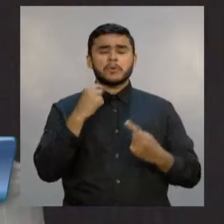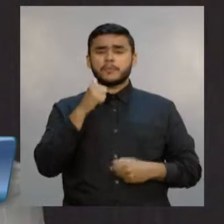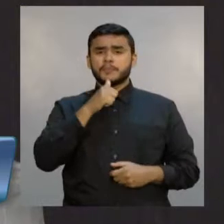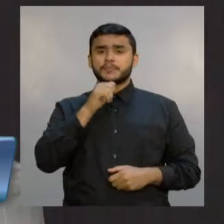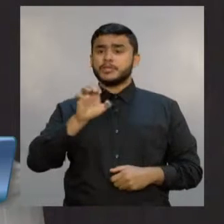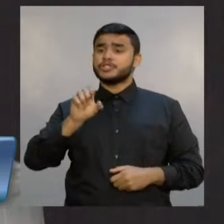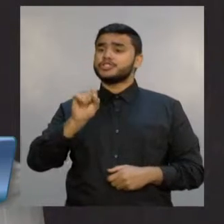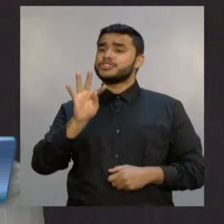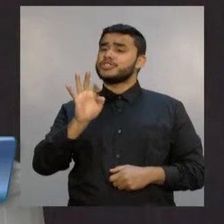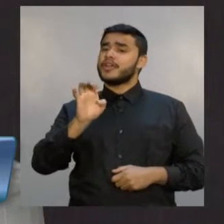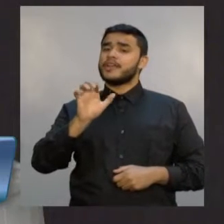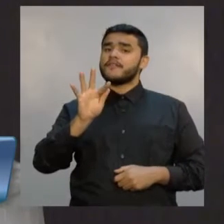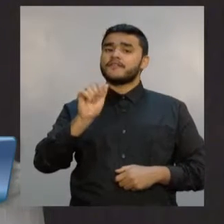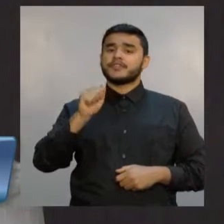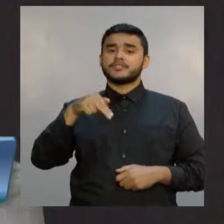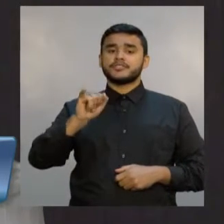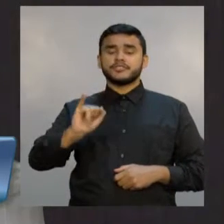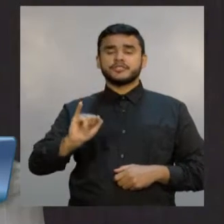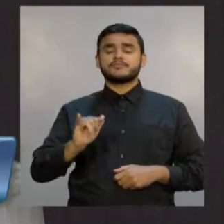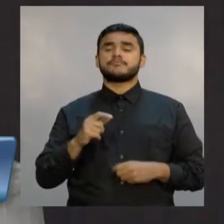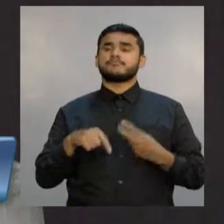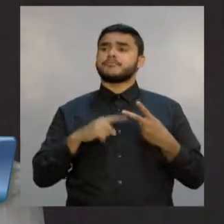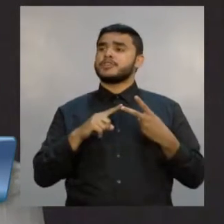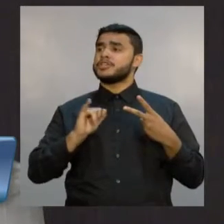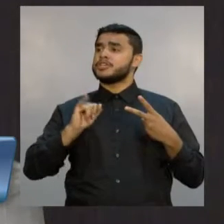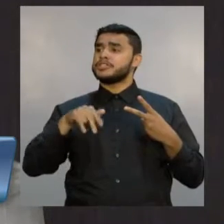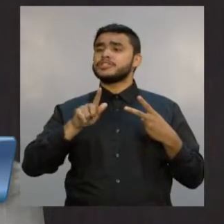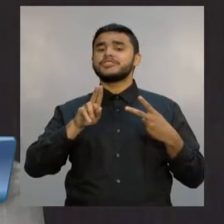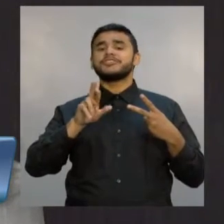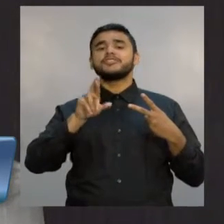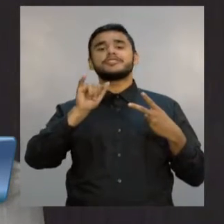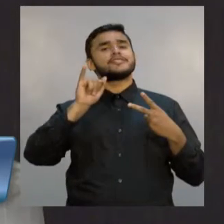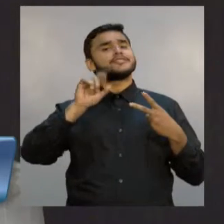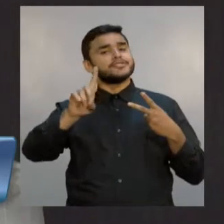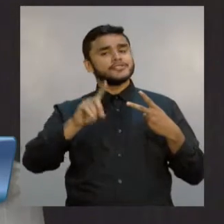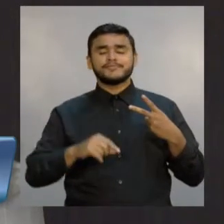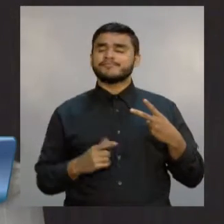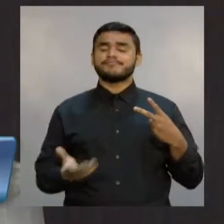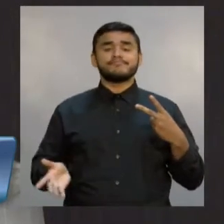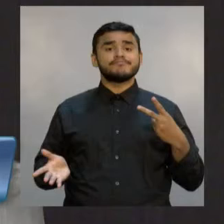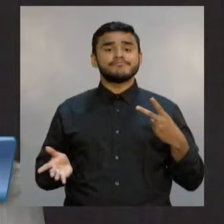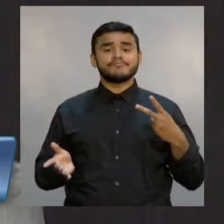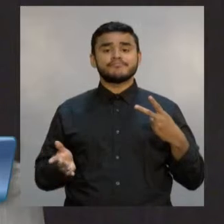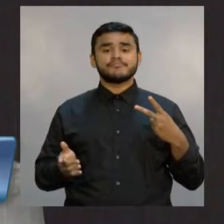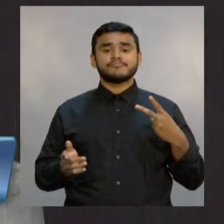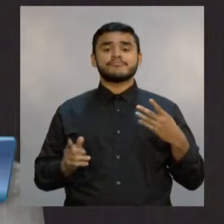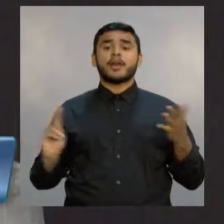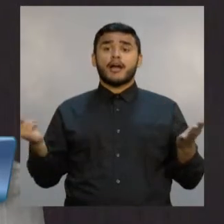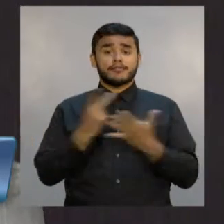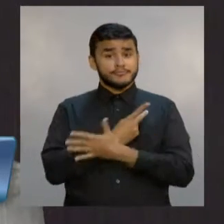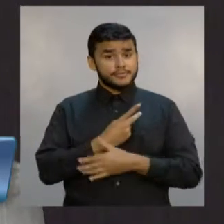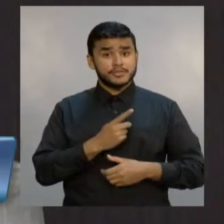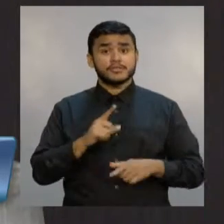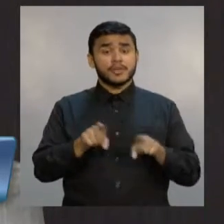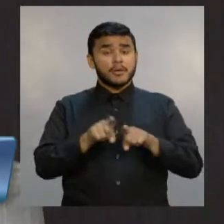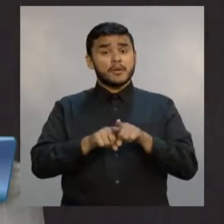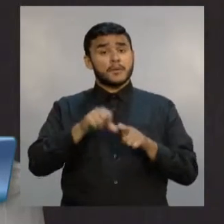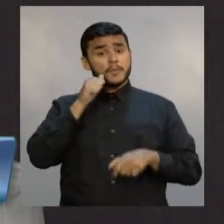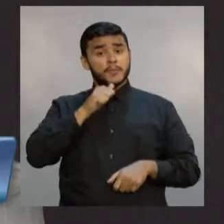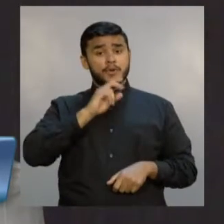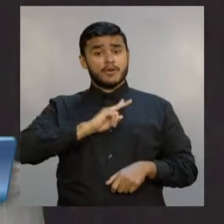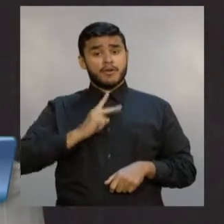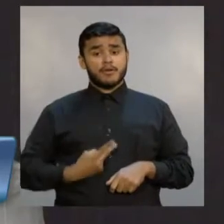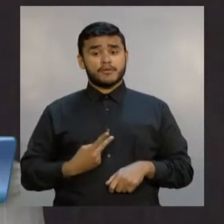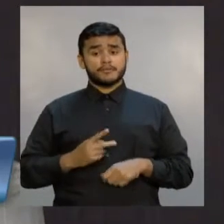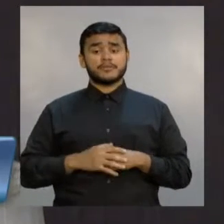Stephanie, Ingrid, a violência que vitima mulheres trans como Dandara, a violência